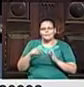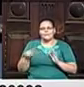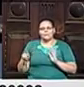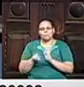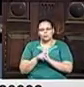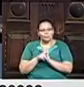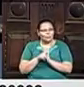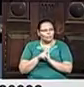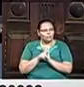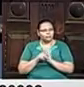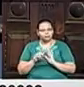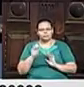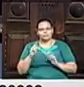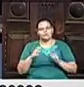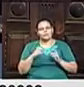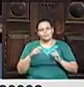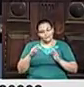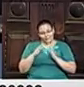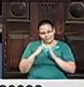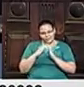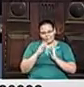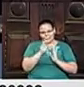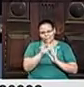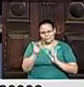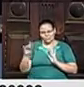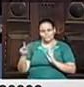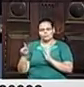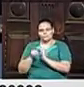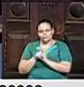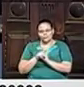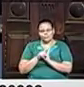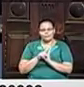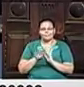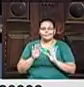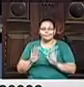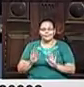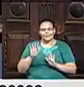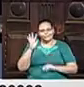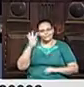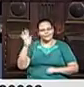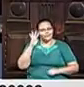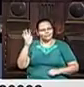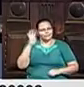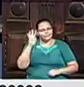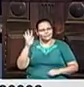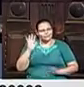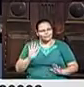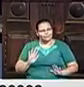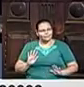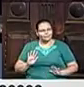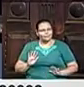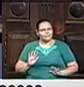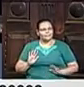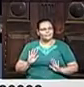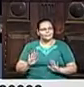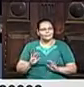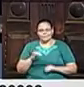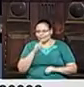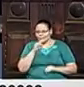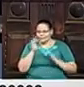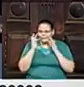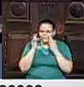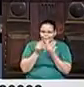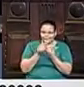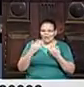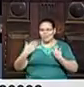próprios destinatários daqueles imóveis, ainda, mas imaginar a possibilidade de